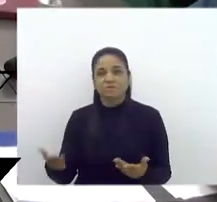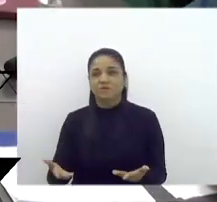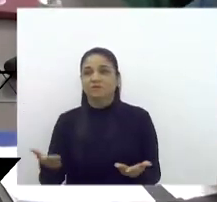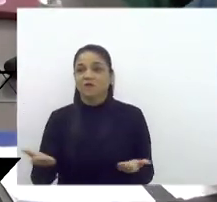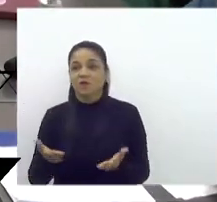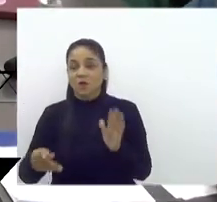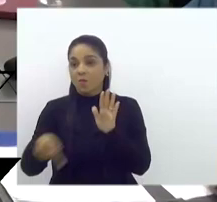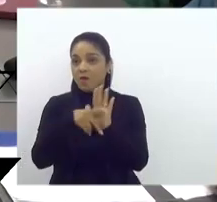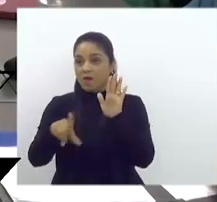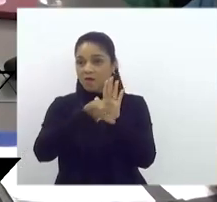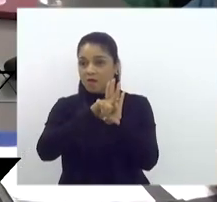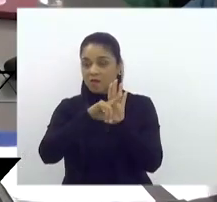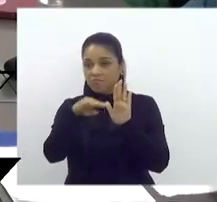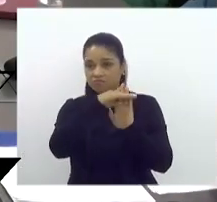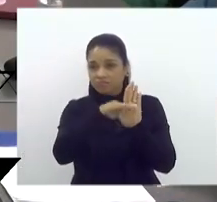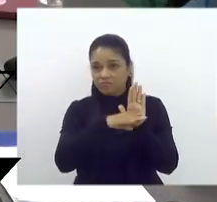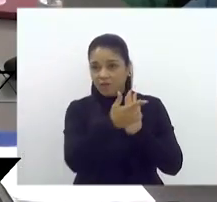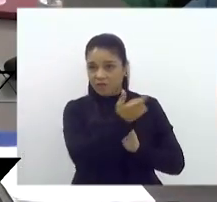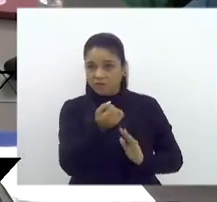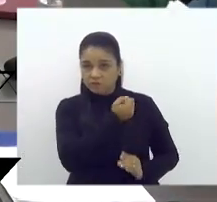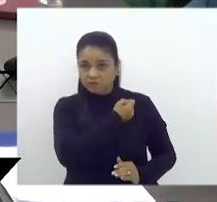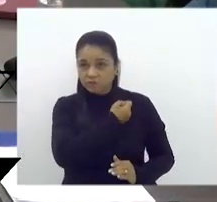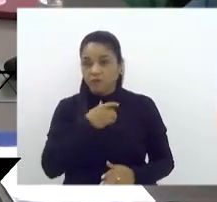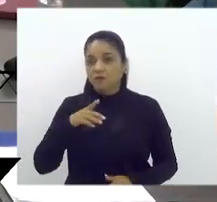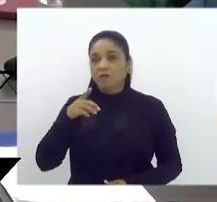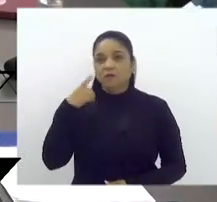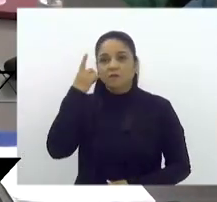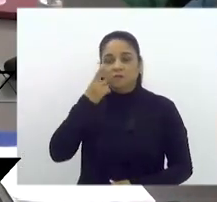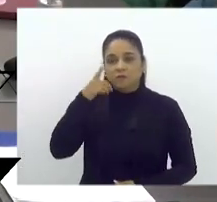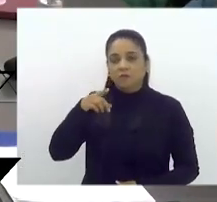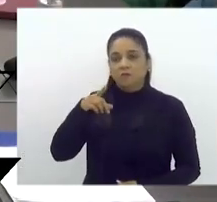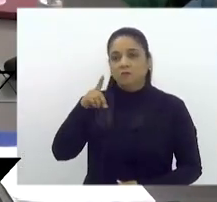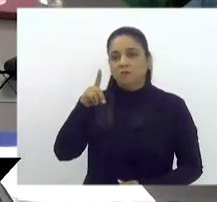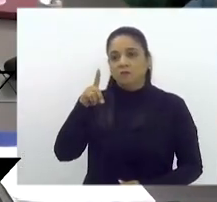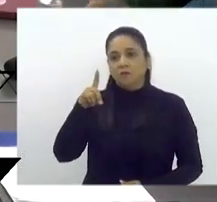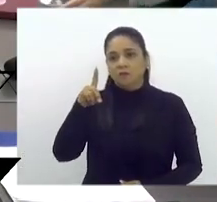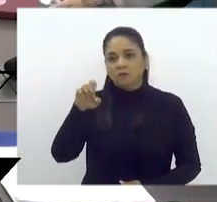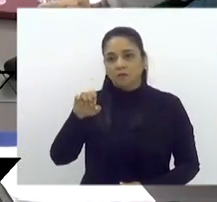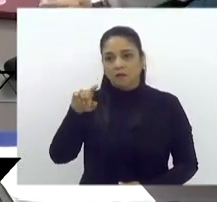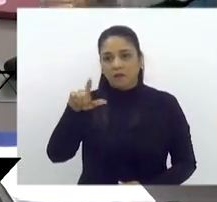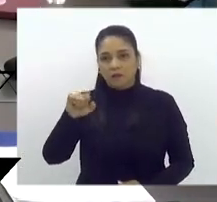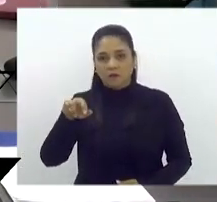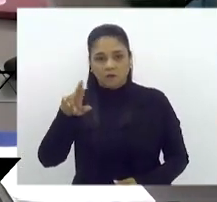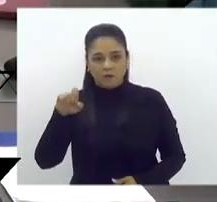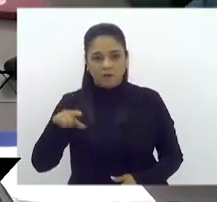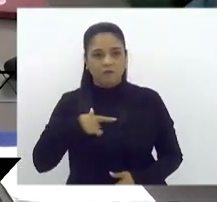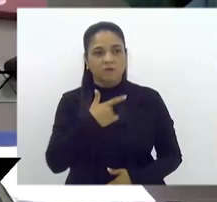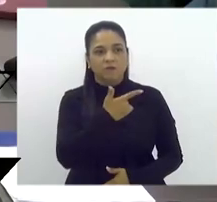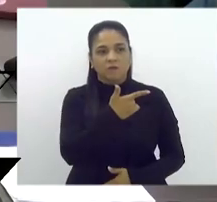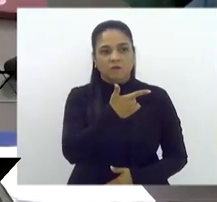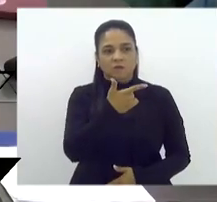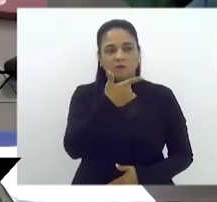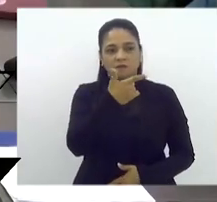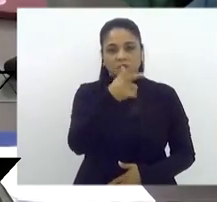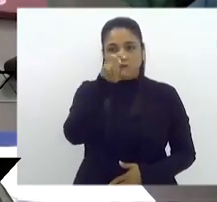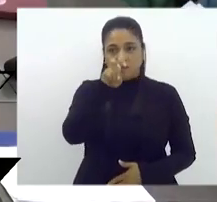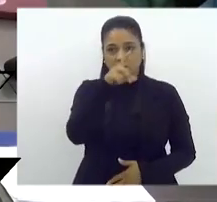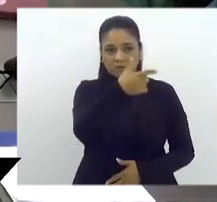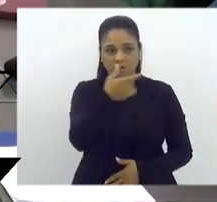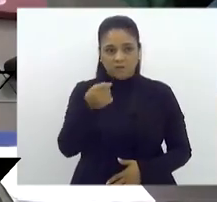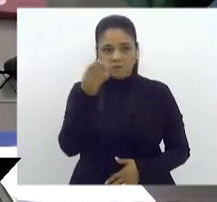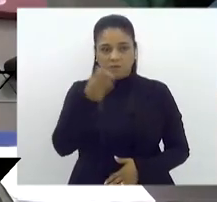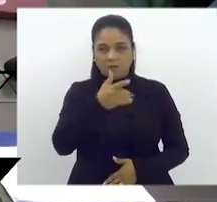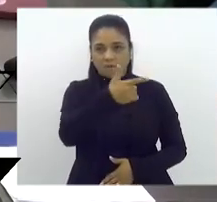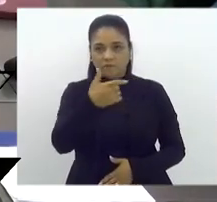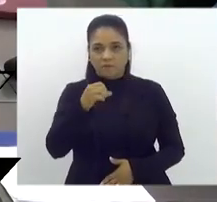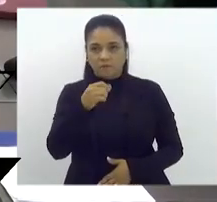é o projeto do deputado Guilherme Delaroli, que é o PL 520-23, que dispõe sobre a criação do Centro Integrado de